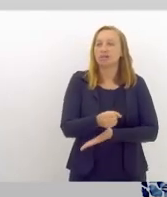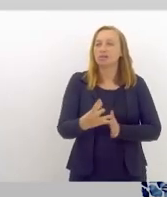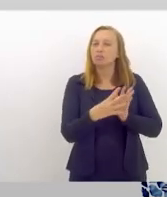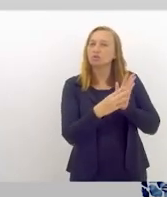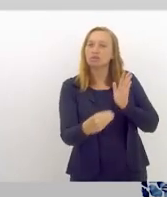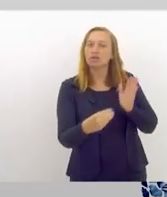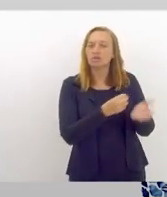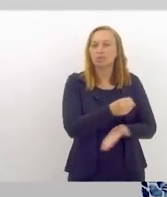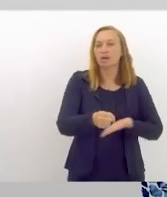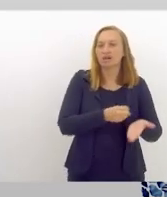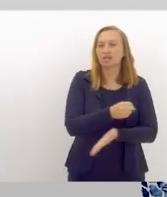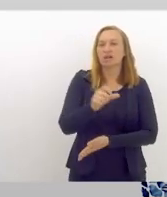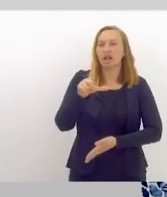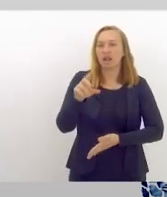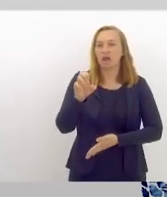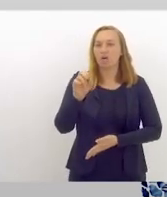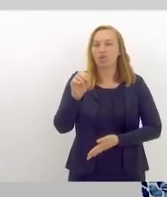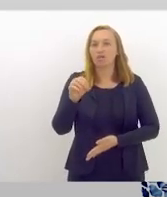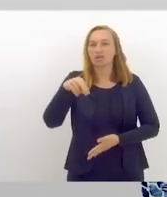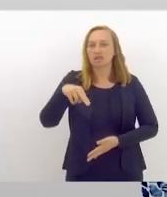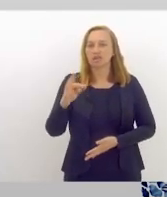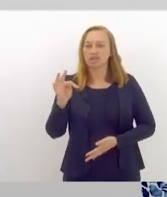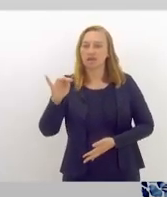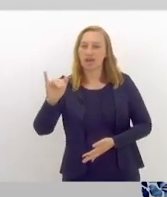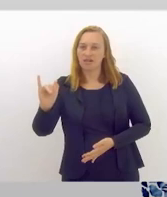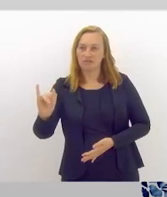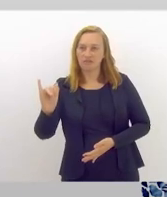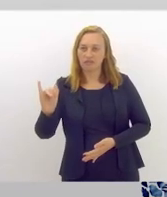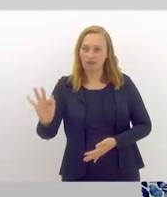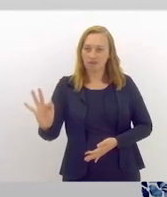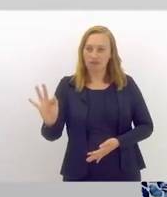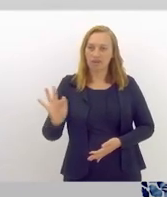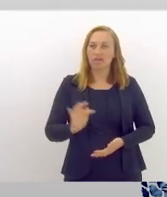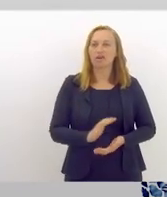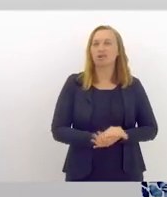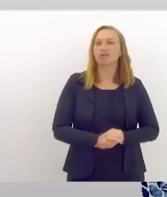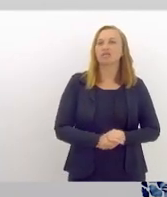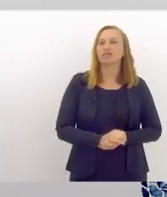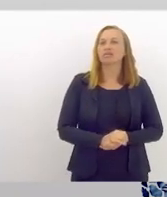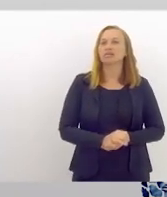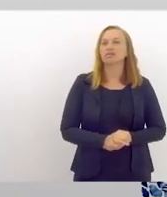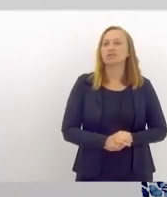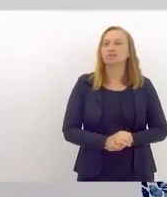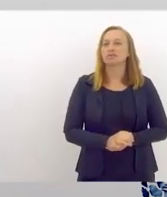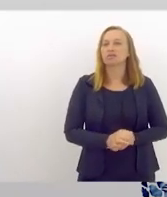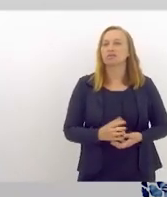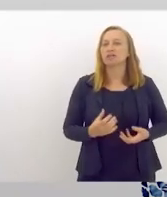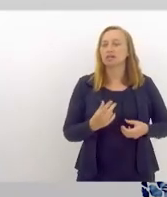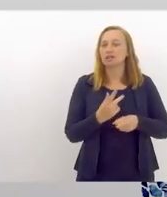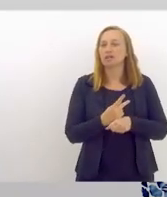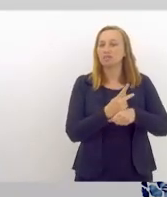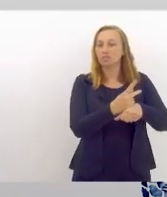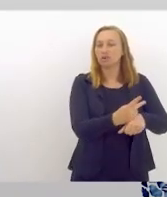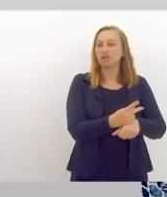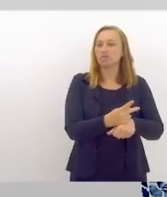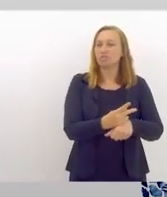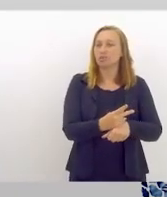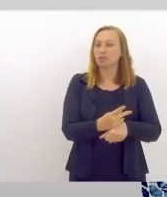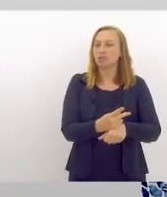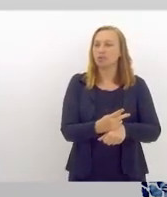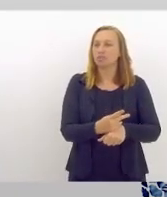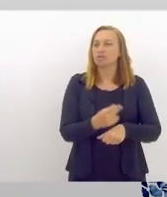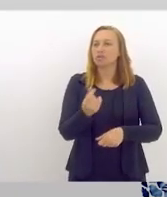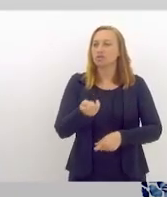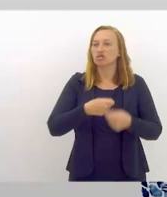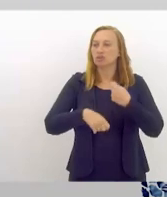básico de união de F pode seguir foi agraciado com o prêmio Nobel de Economia